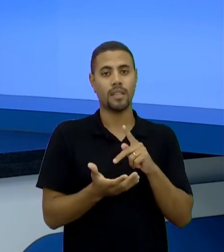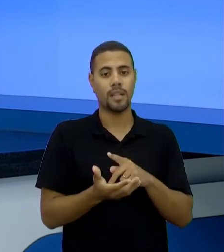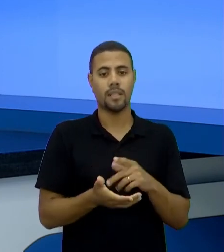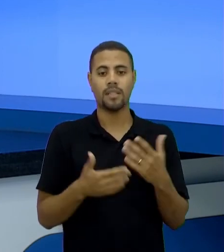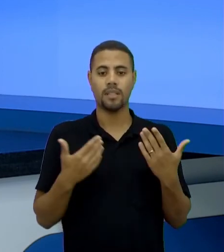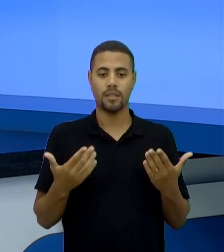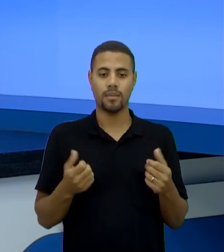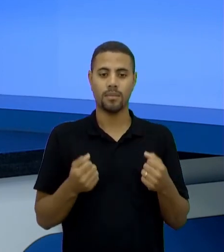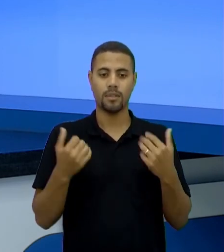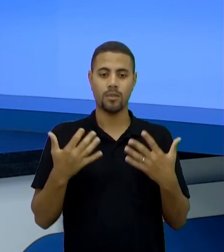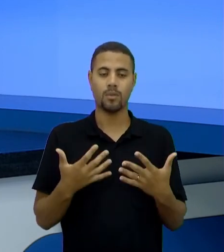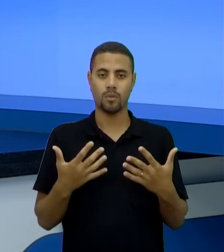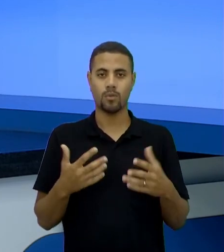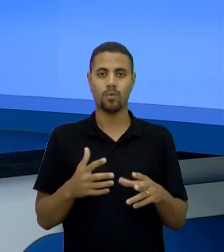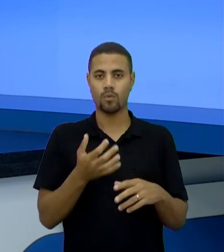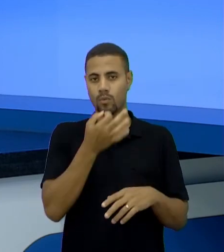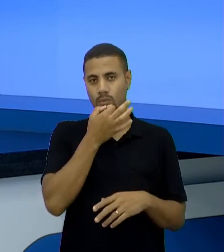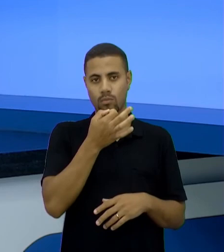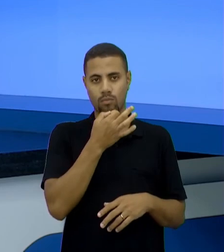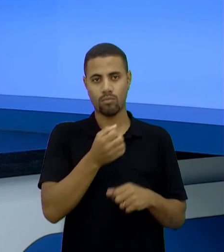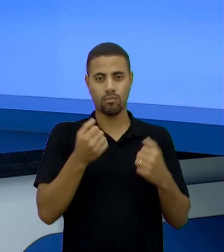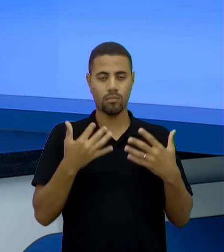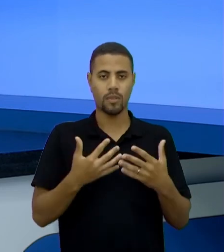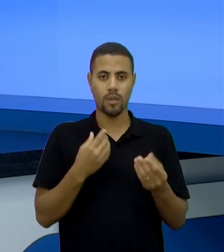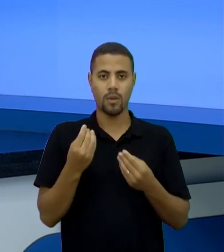podcast, como nós já comentamos também, se eu estou num